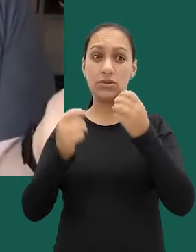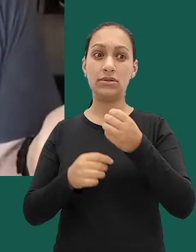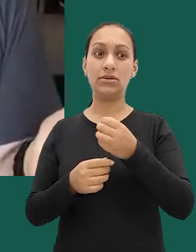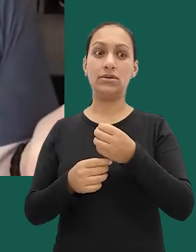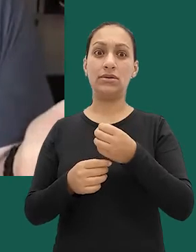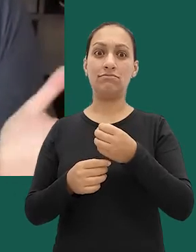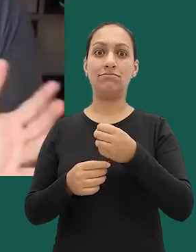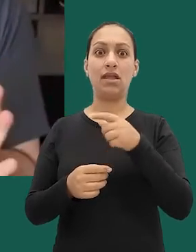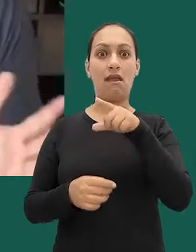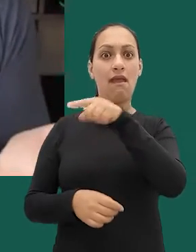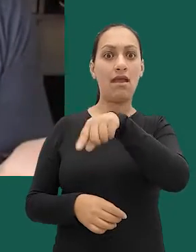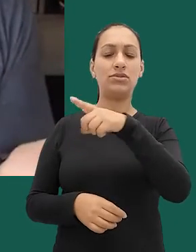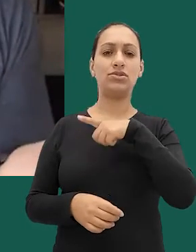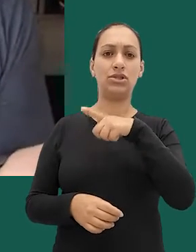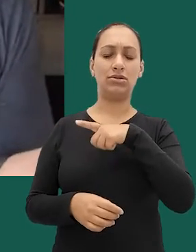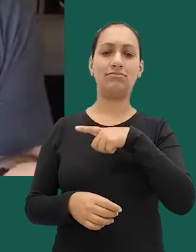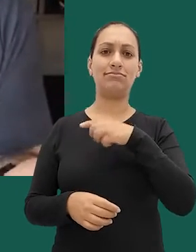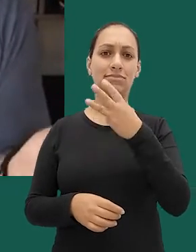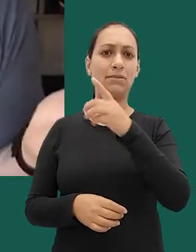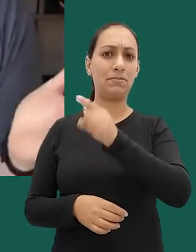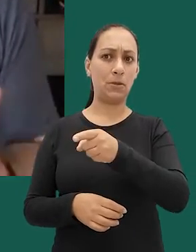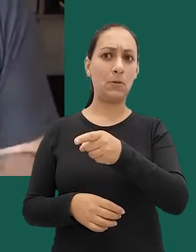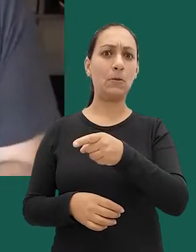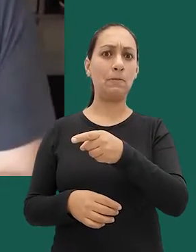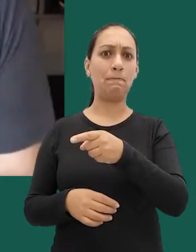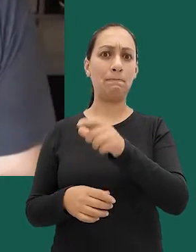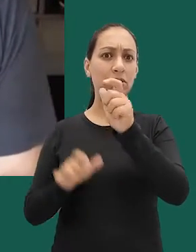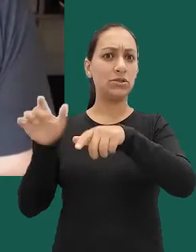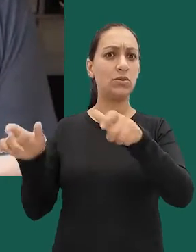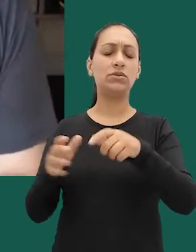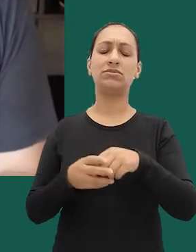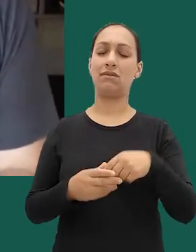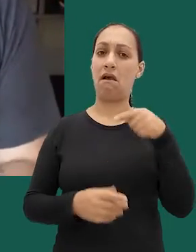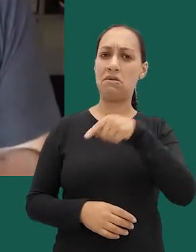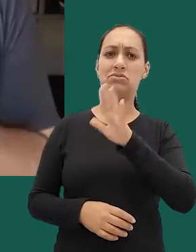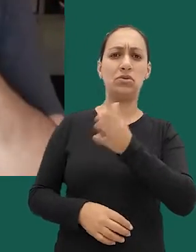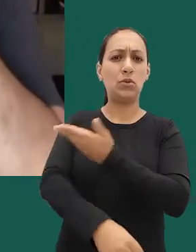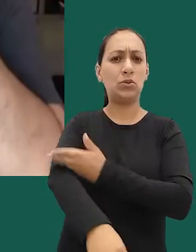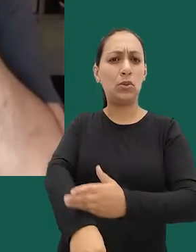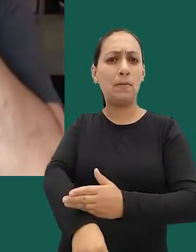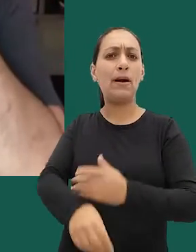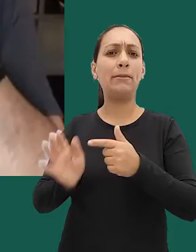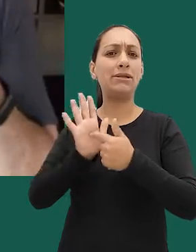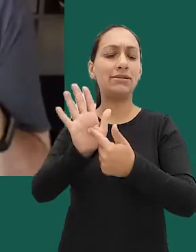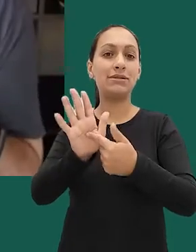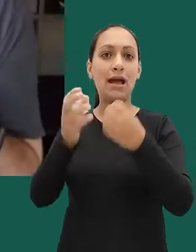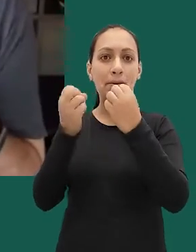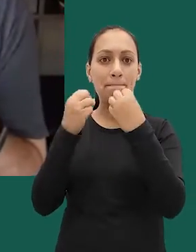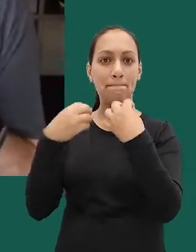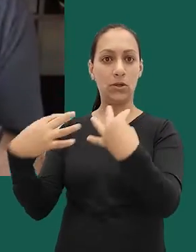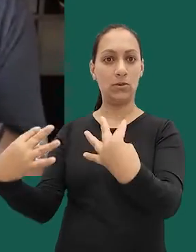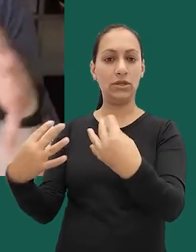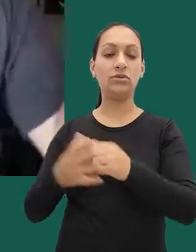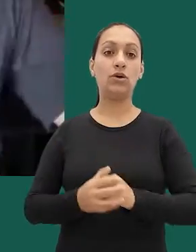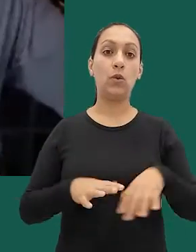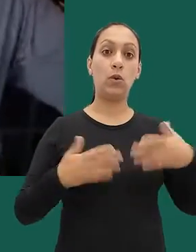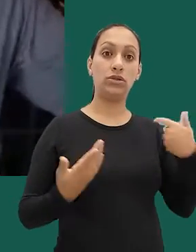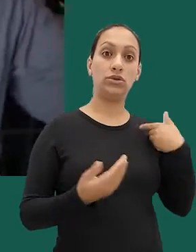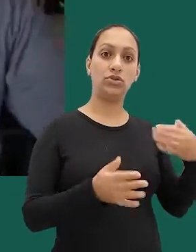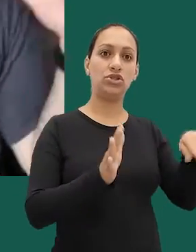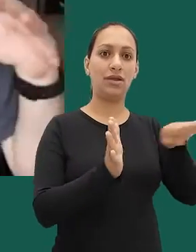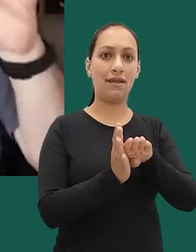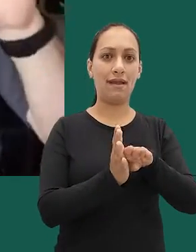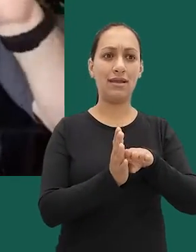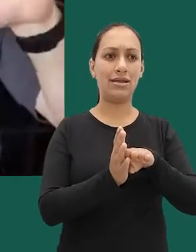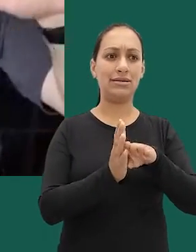Nossa. Até ali, eu já estava acostumado a apresentar em público, já fazia 5 anos. Quando eu cheguei no anfiteatro e as